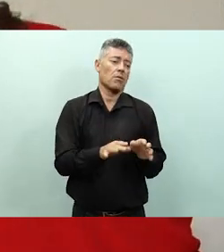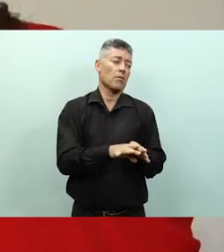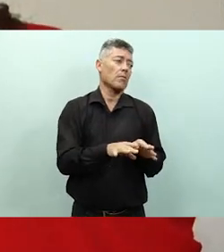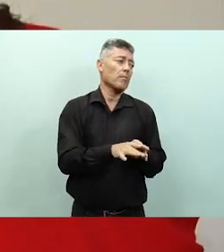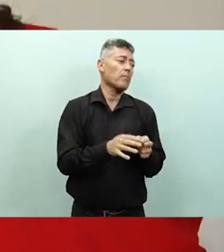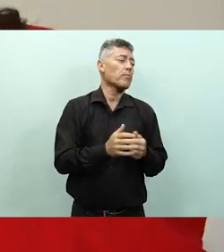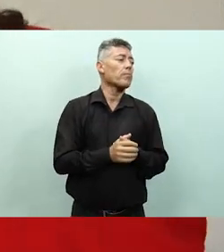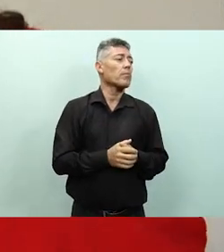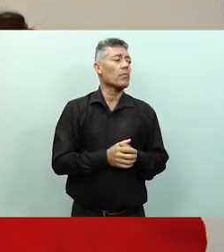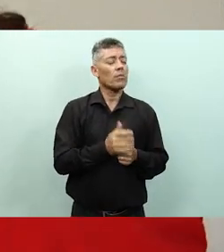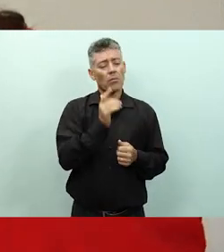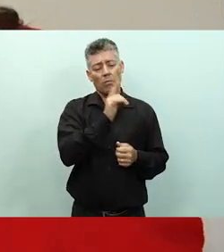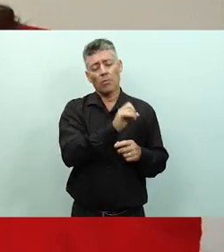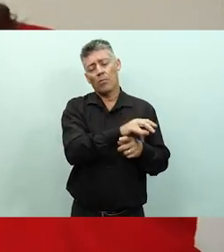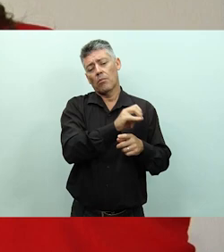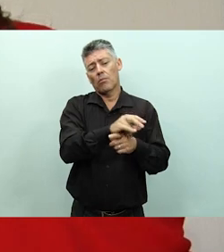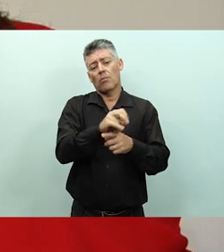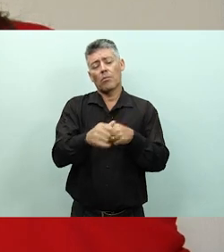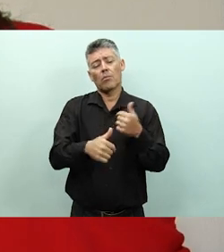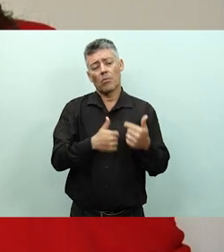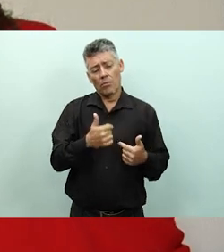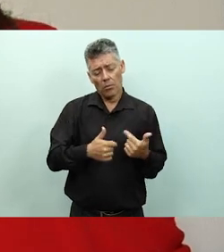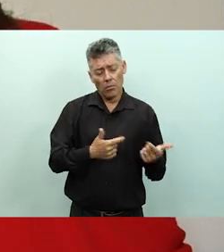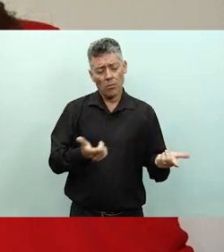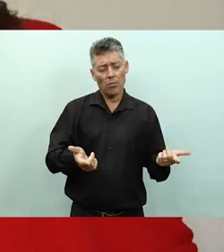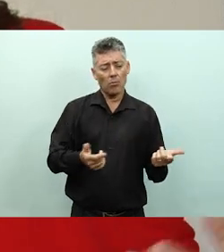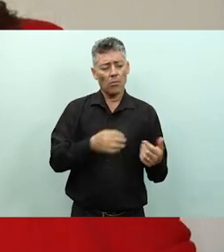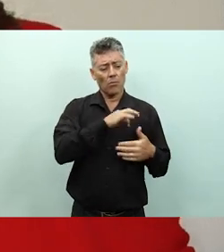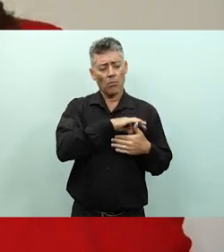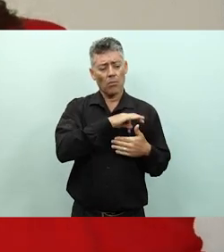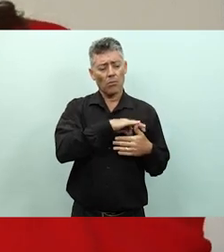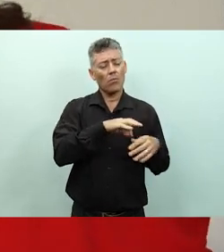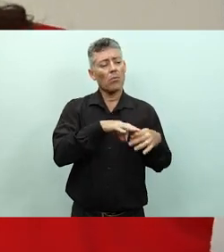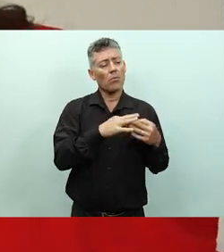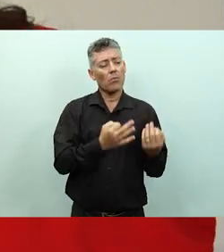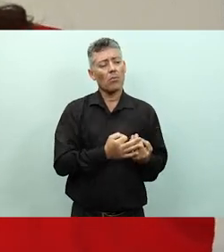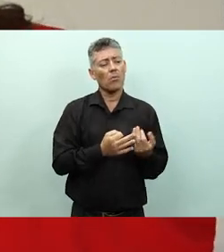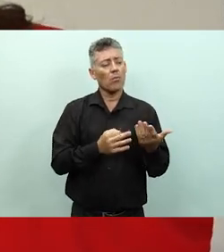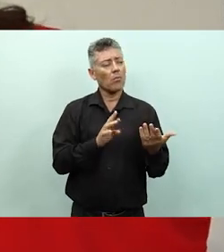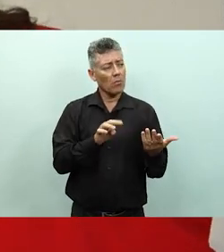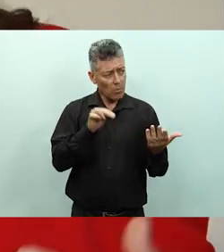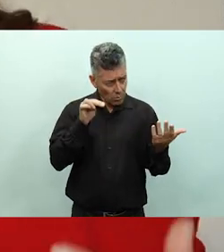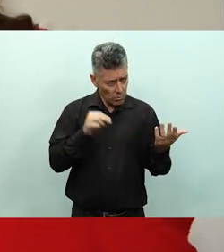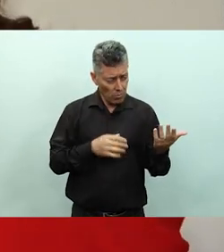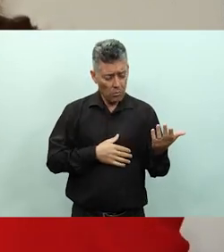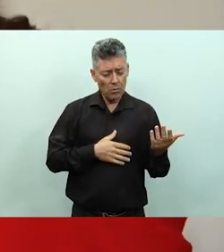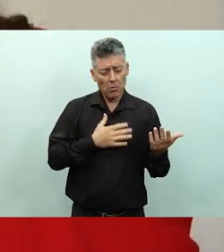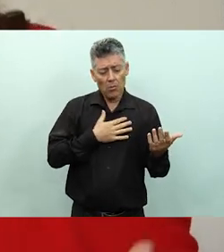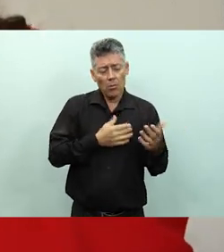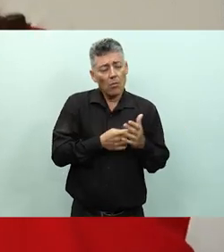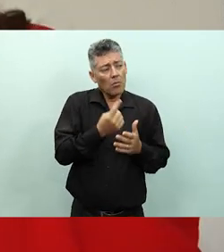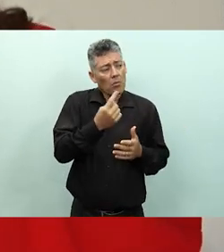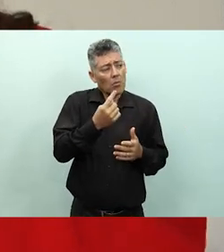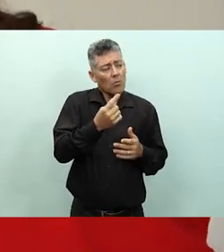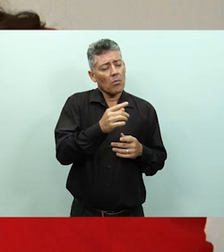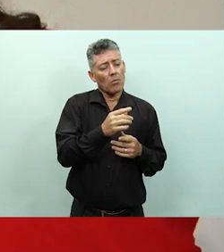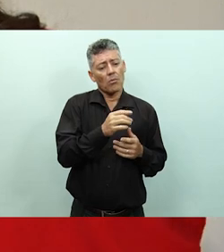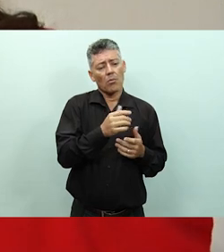área da geração de emprego, de trabalho, de renda para as famílias do Rio Grande do Norte. Então, foi uma primeira-dama já